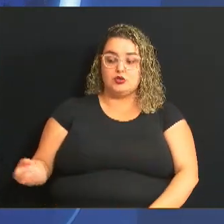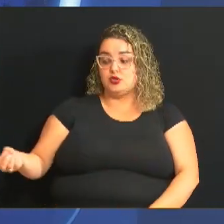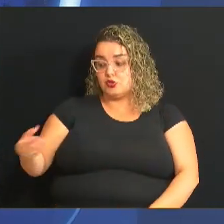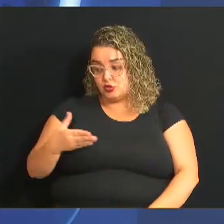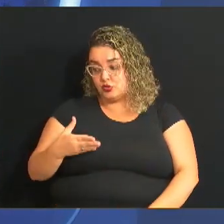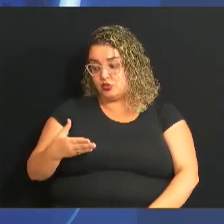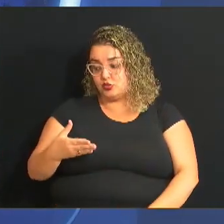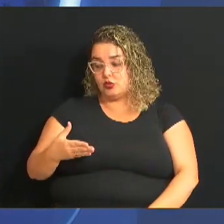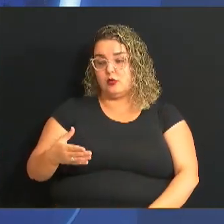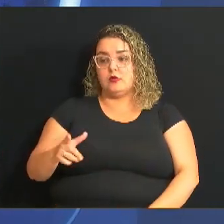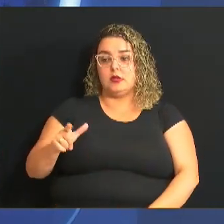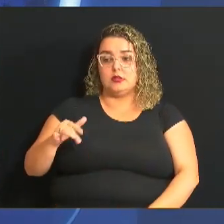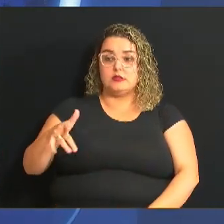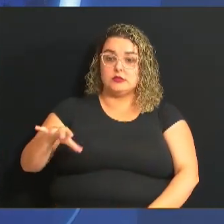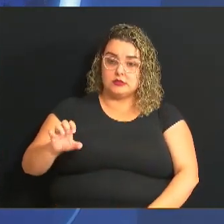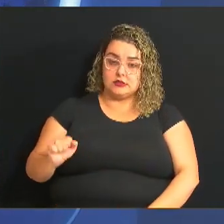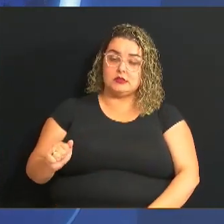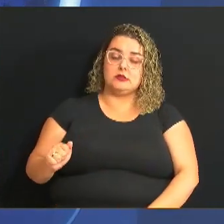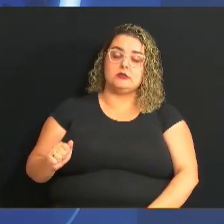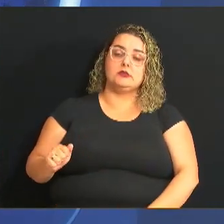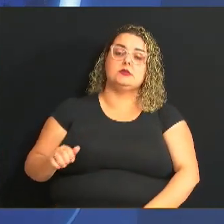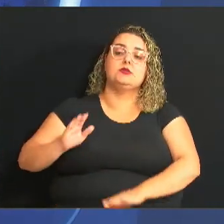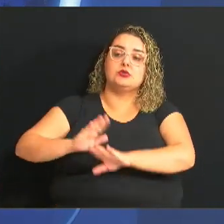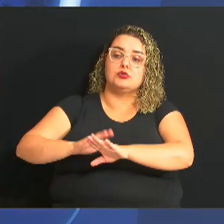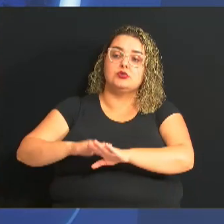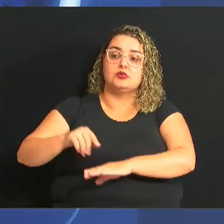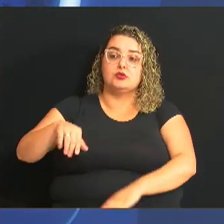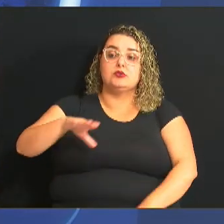licença de funcionamento aqui na cidade por um